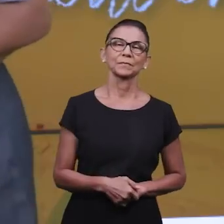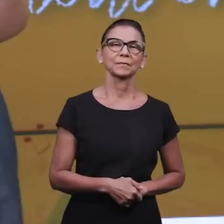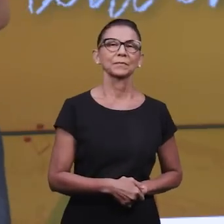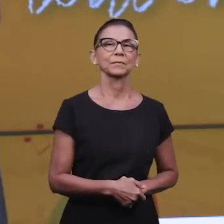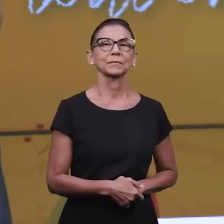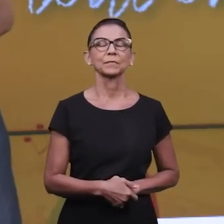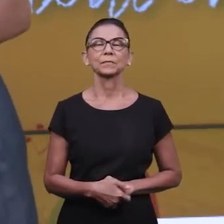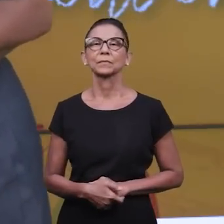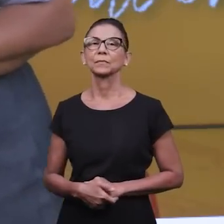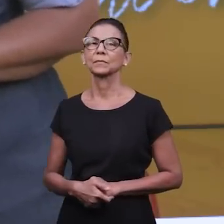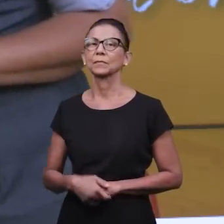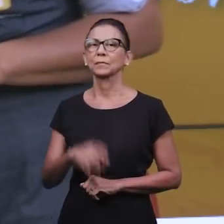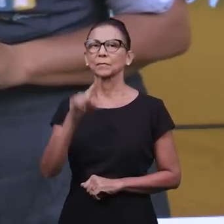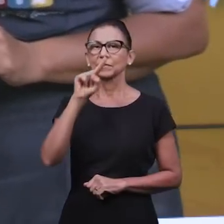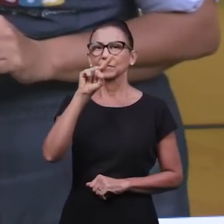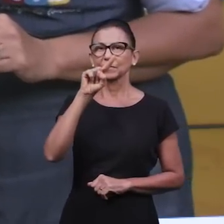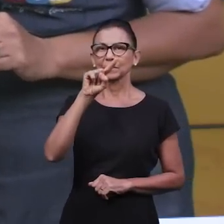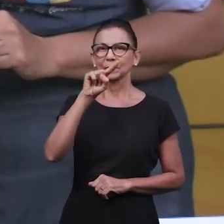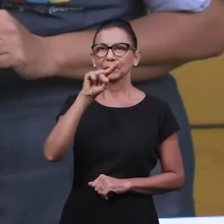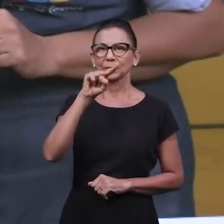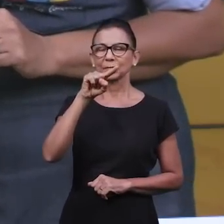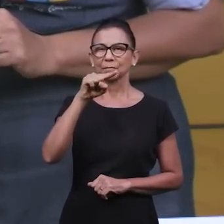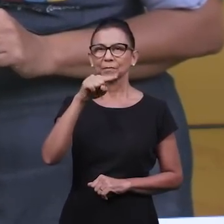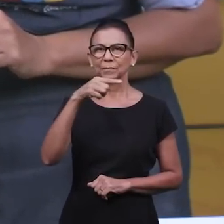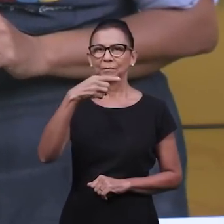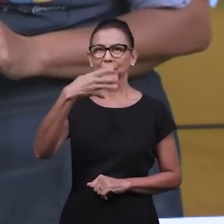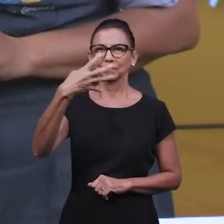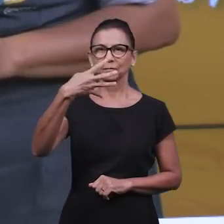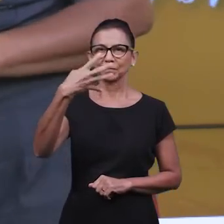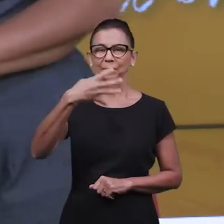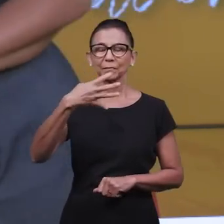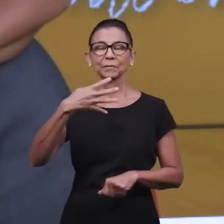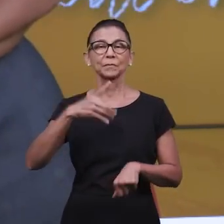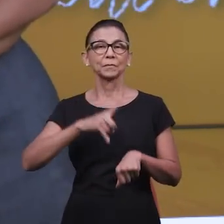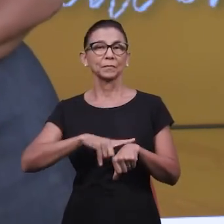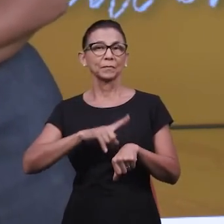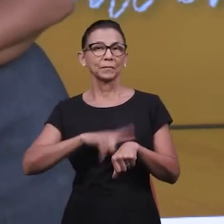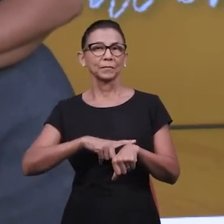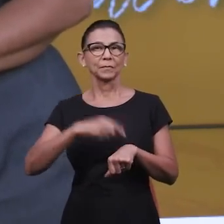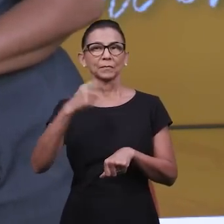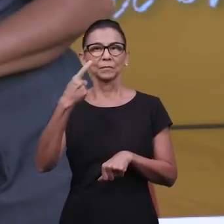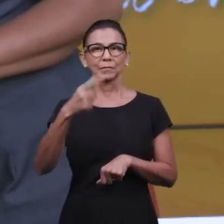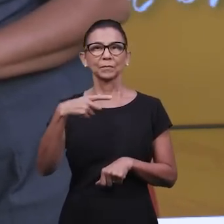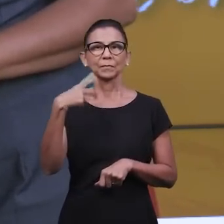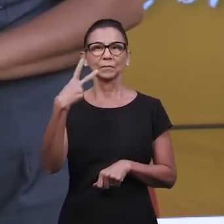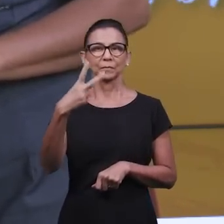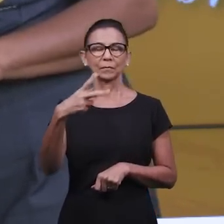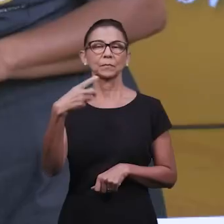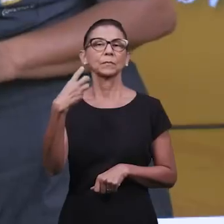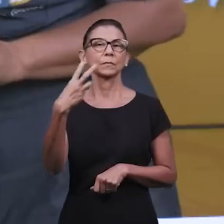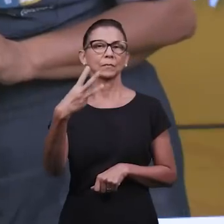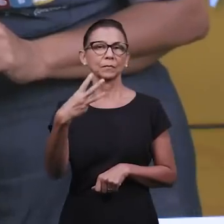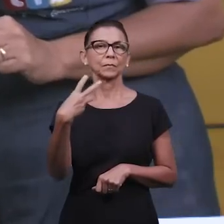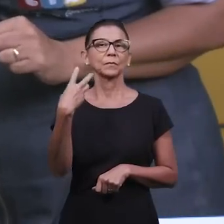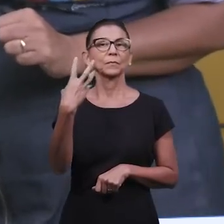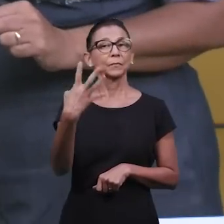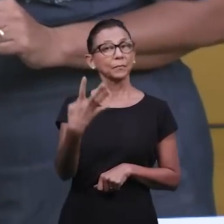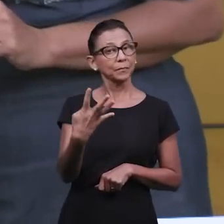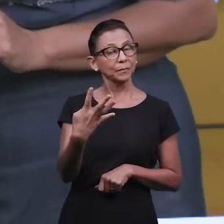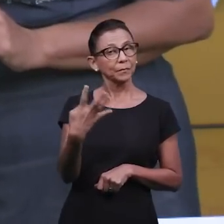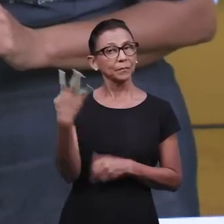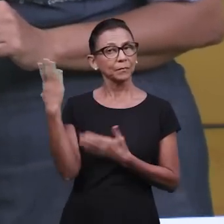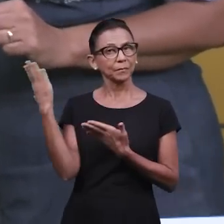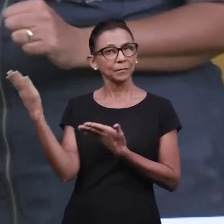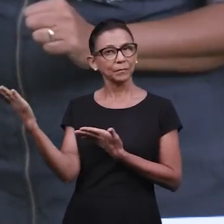Olha, primeiro compasso, 4 tempos. 1, 2, 3, 4.